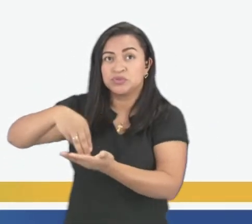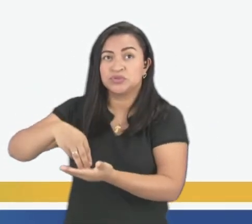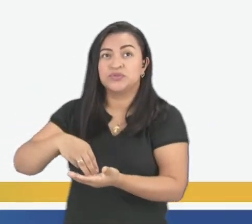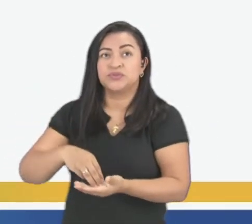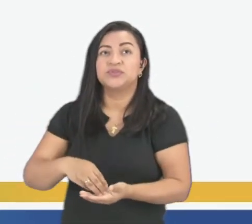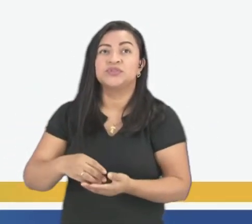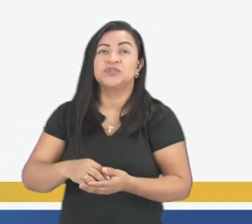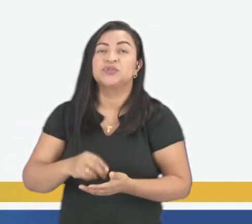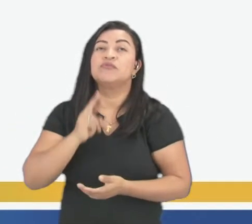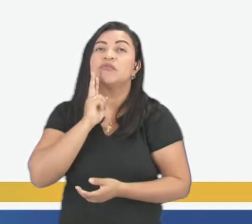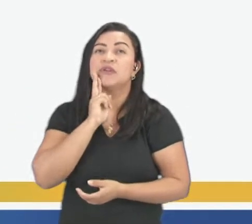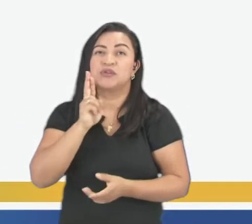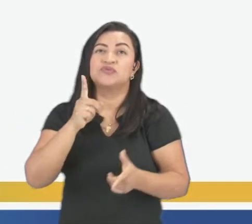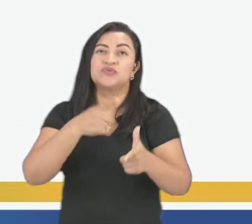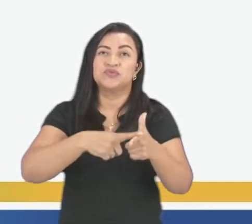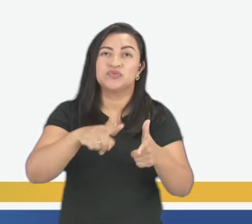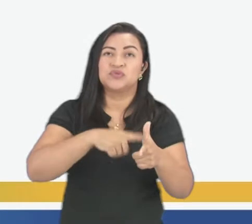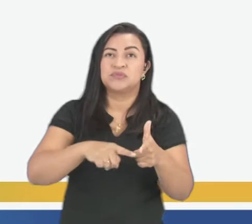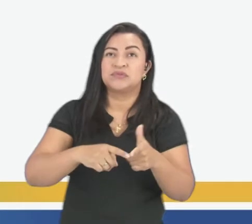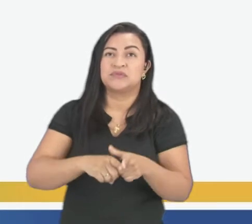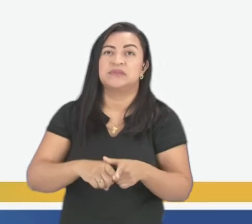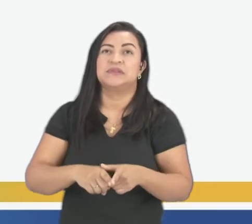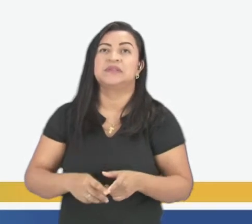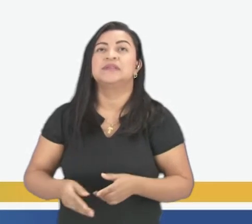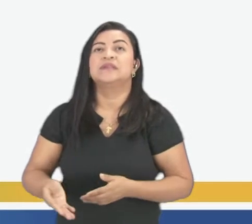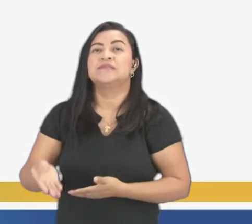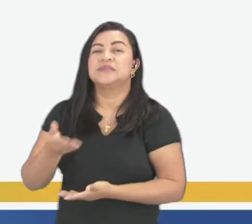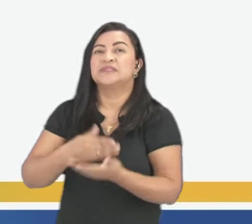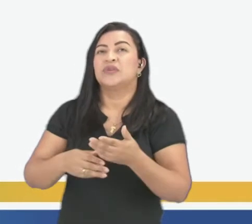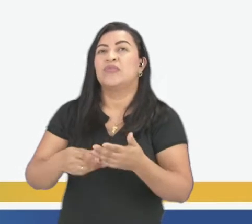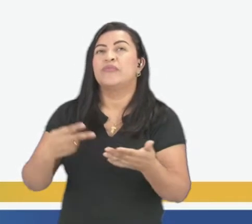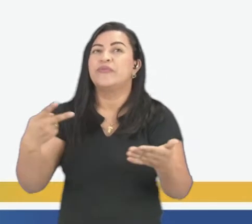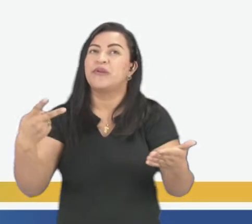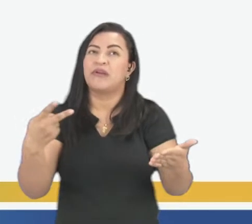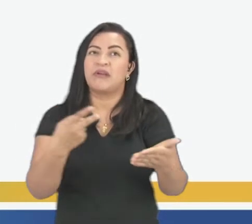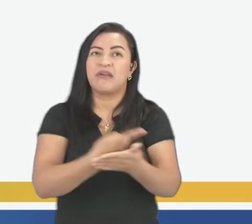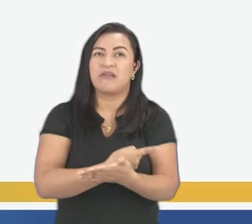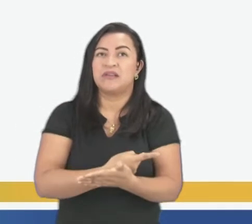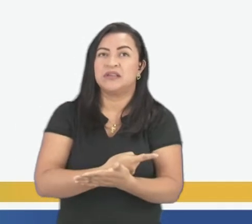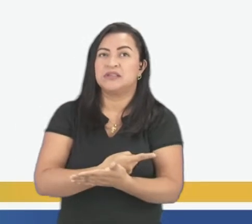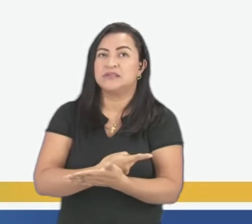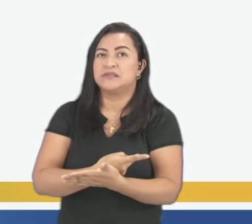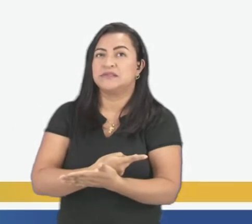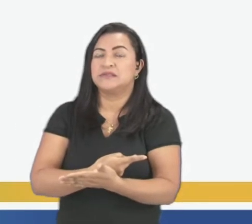através da negociação por isenta, arbitragem e